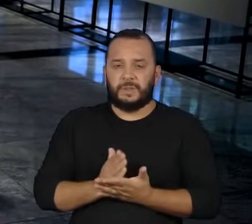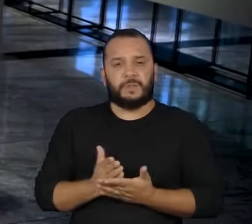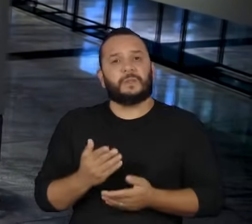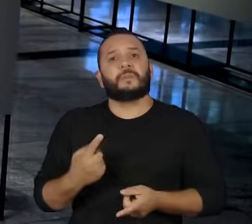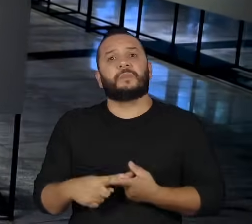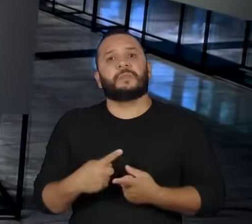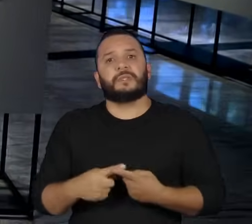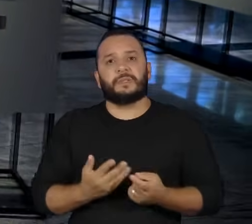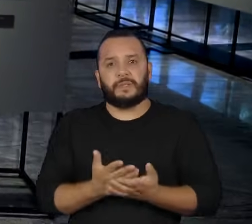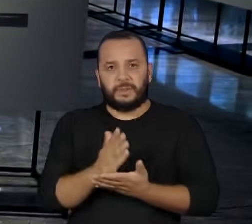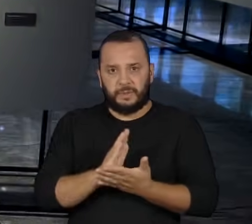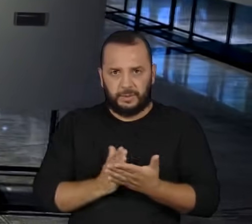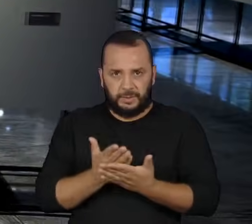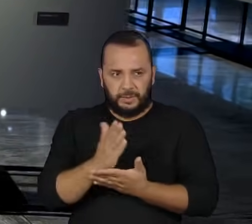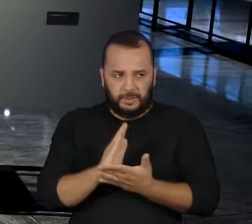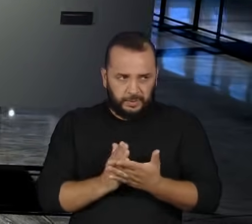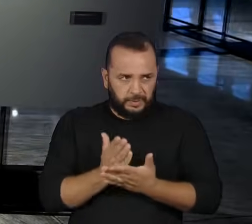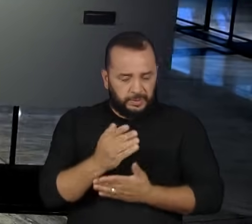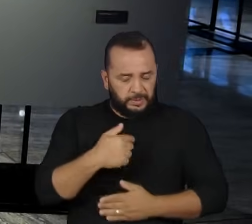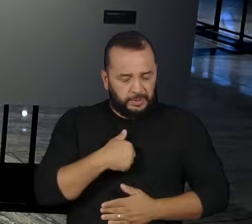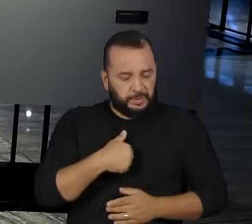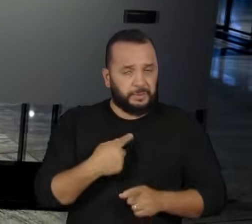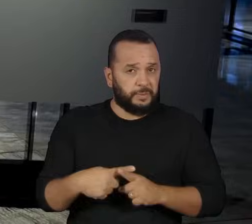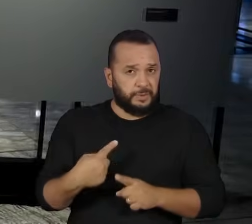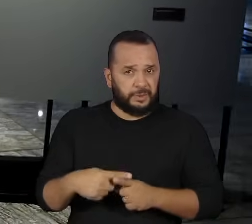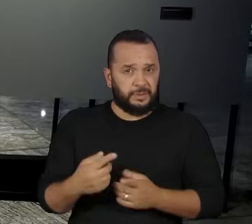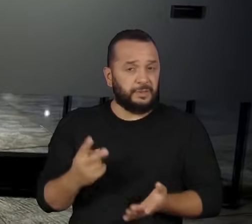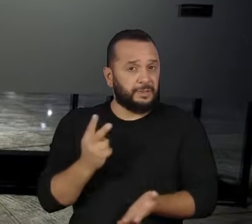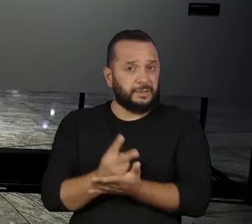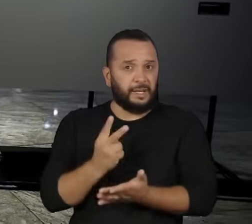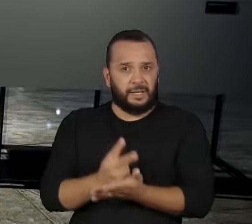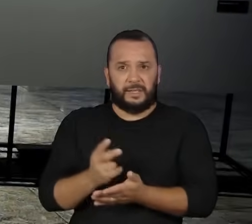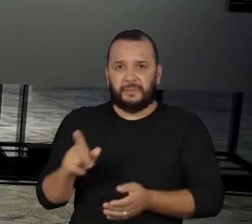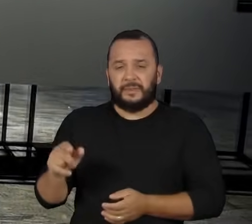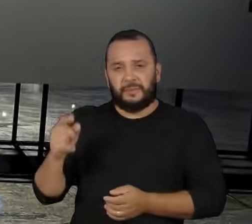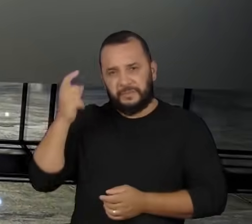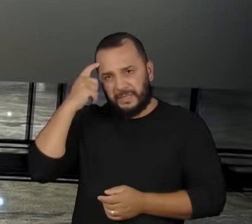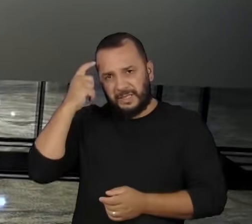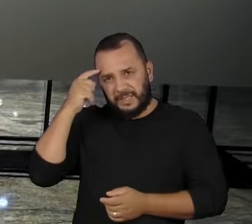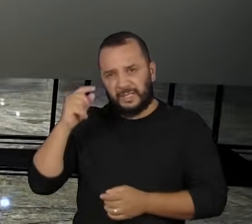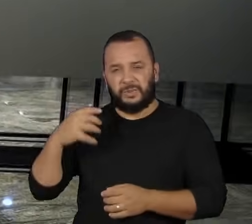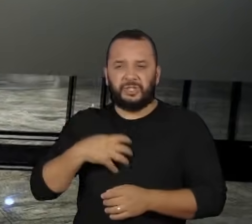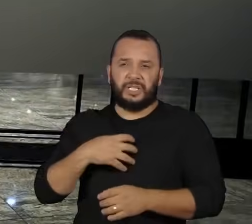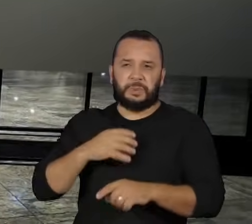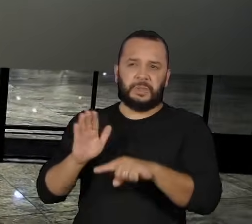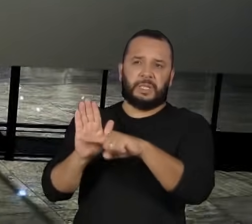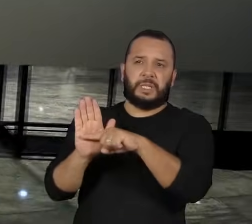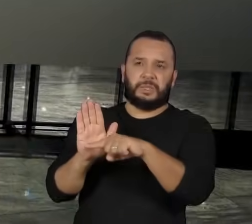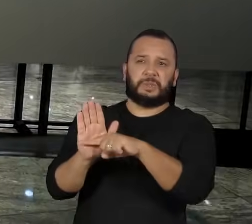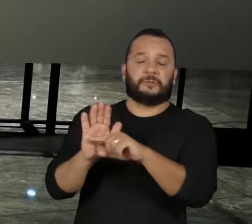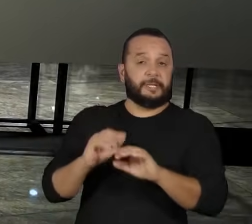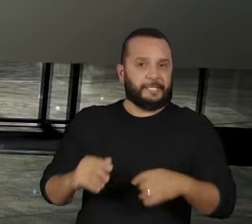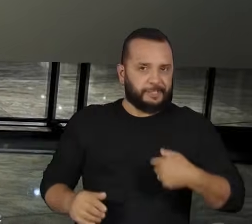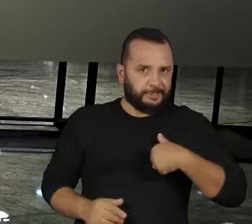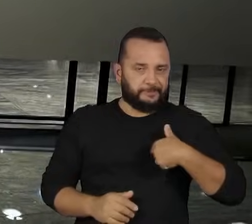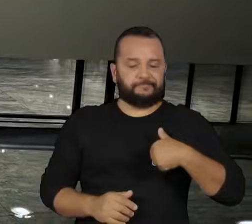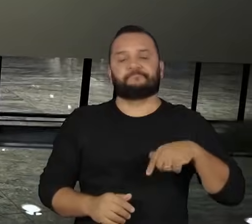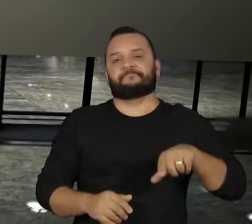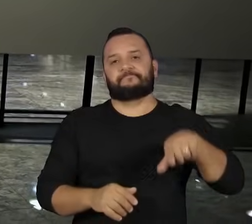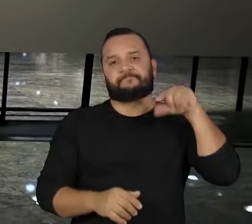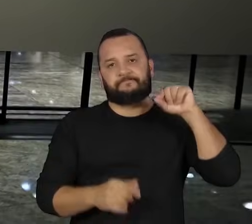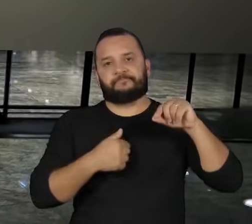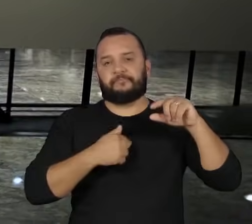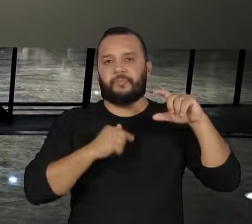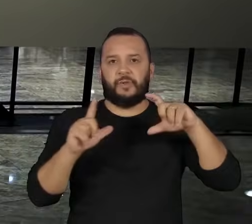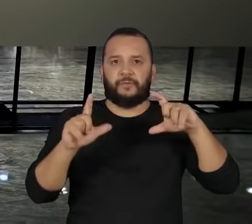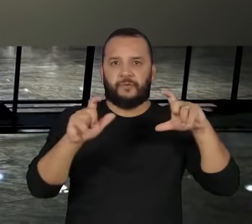quê? Né? E sempre aquele, o estereótipo. Então aí, com essa minha ida para a fotografia, então uma coisa